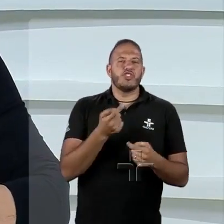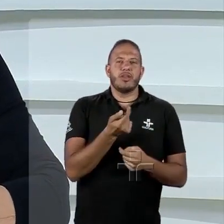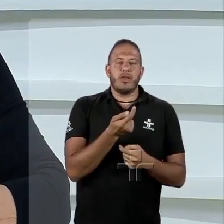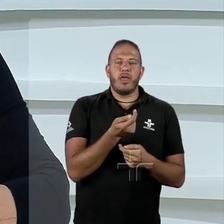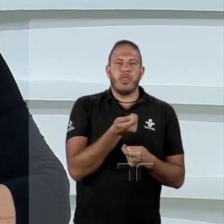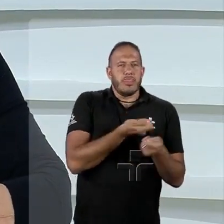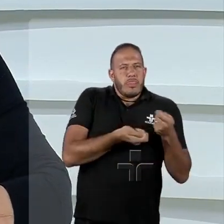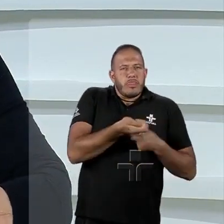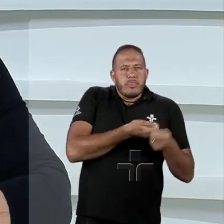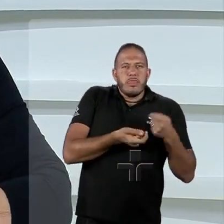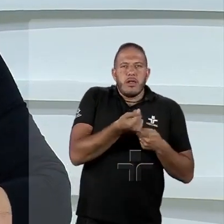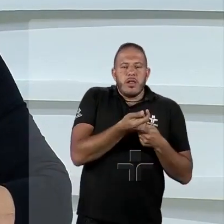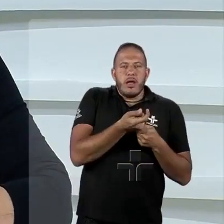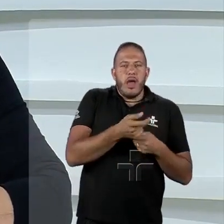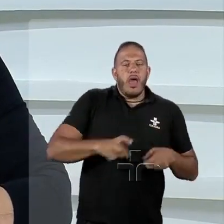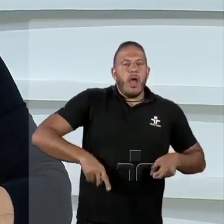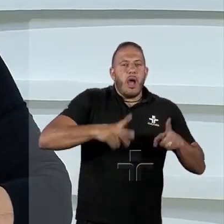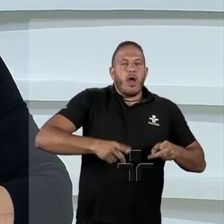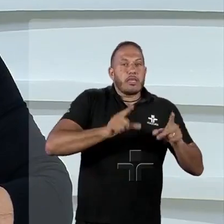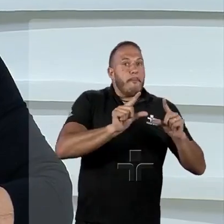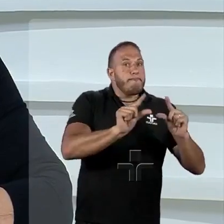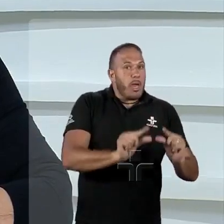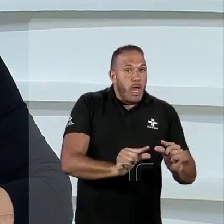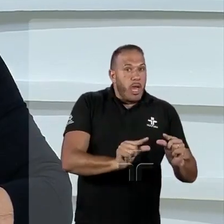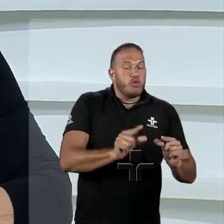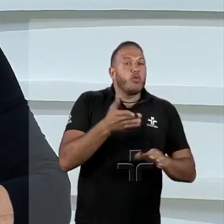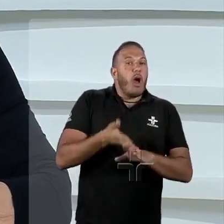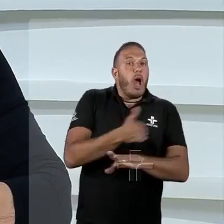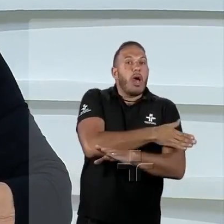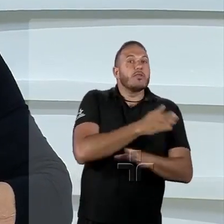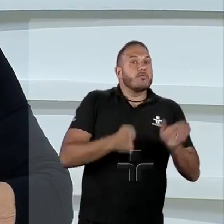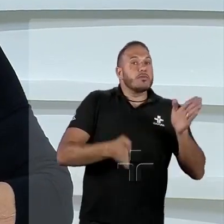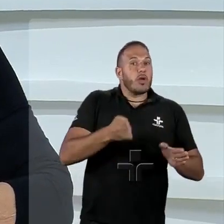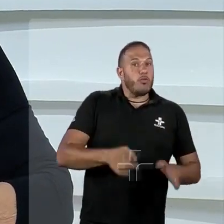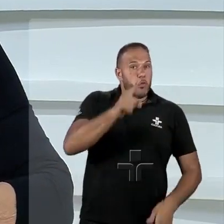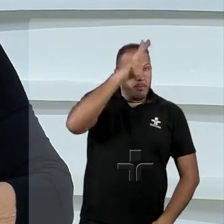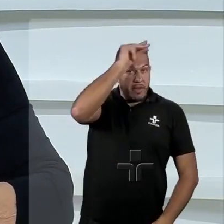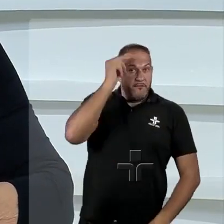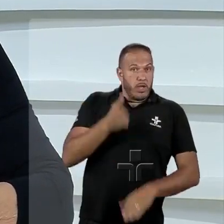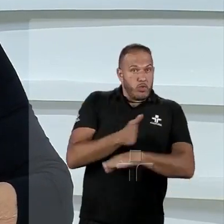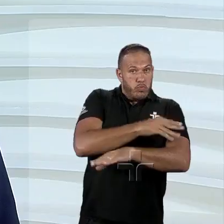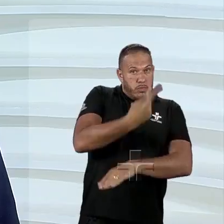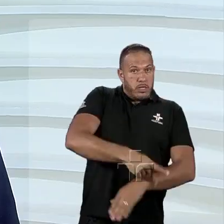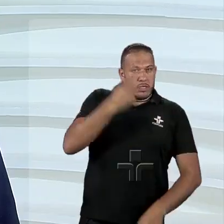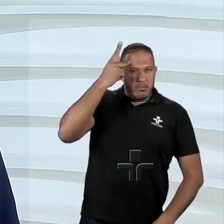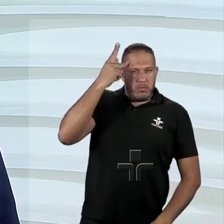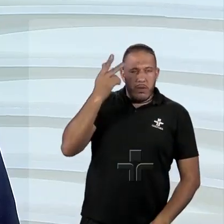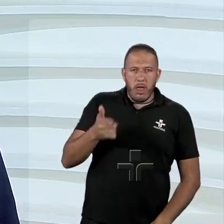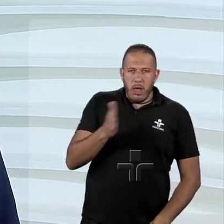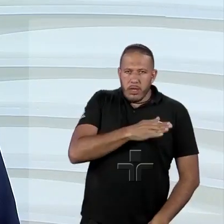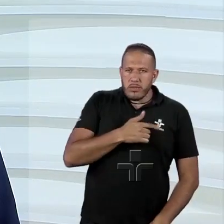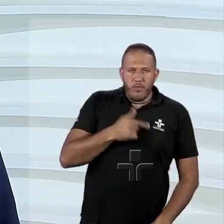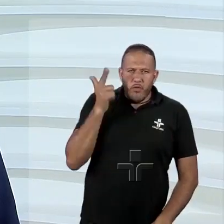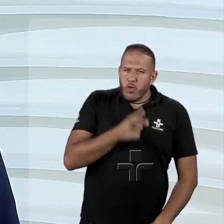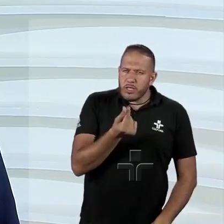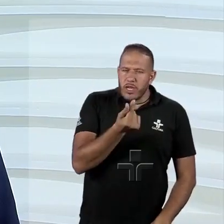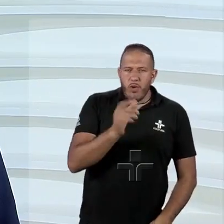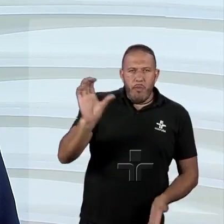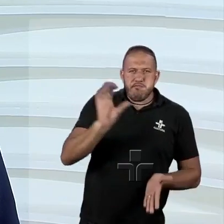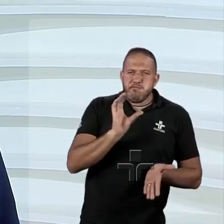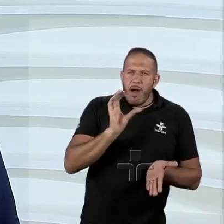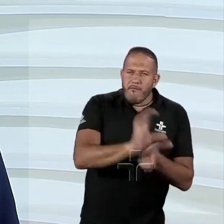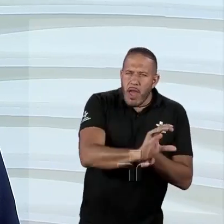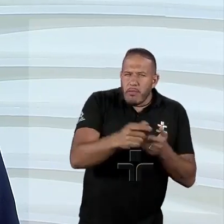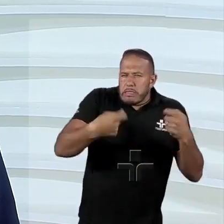e policiamento na sua gestão como prefeito. Daquela vez não foi possível conseguir a verba necessária